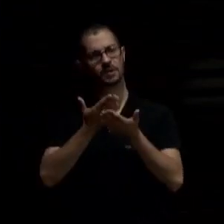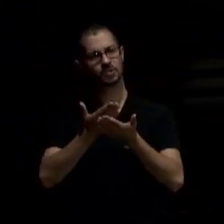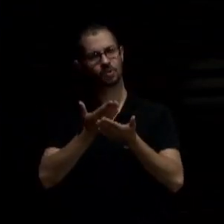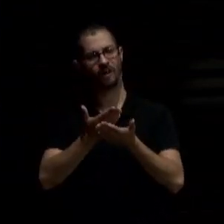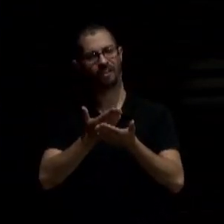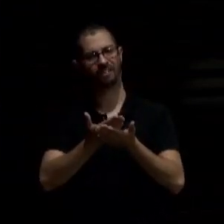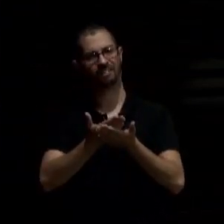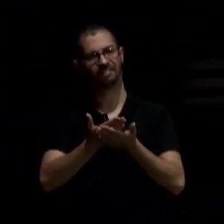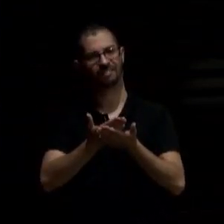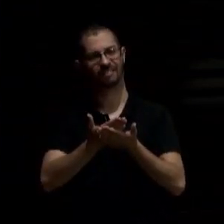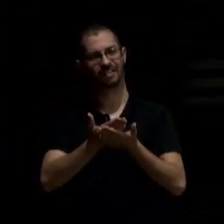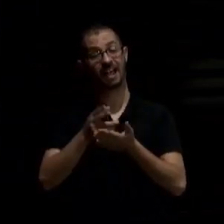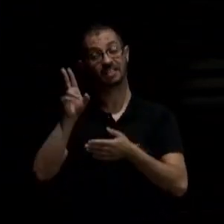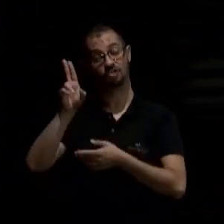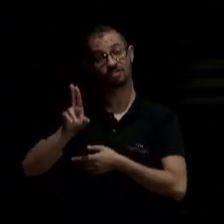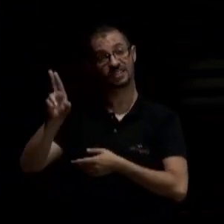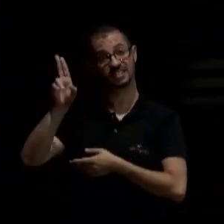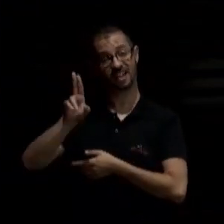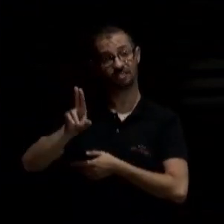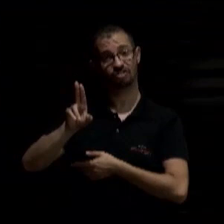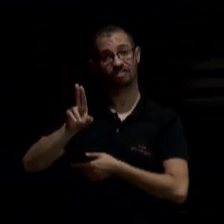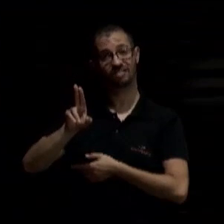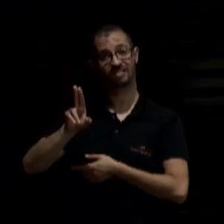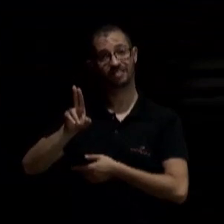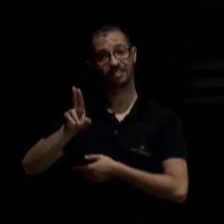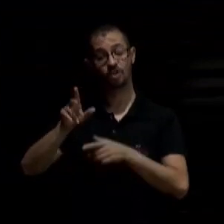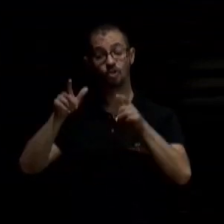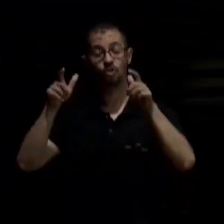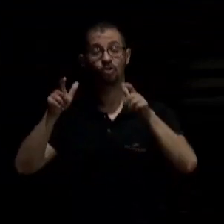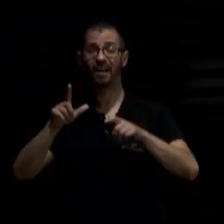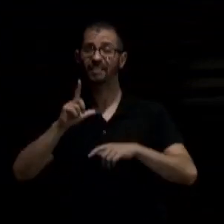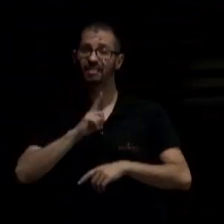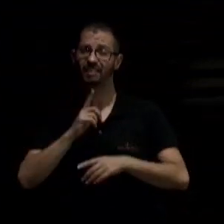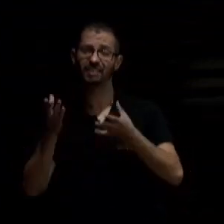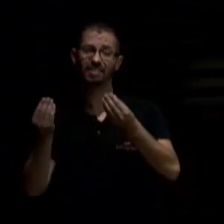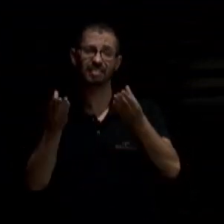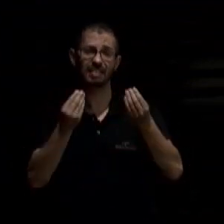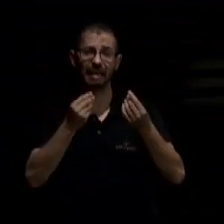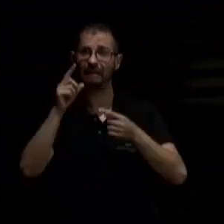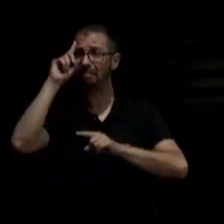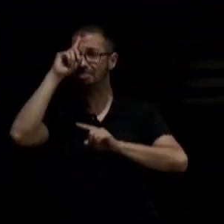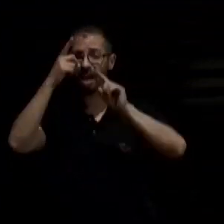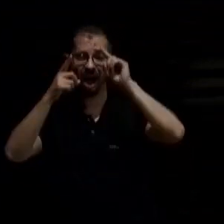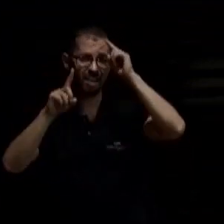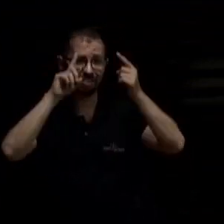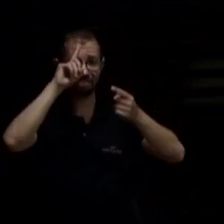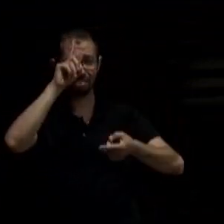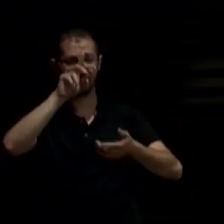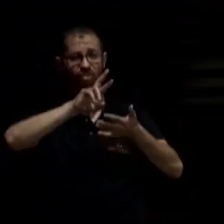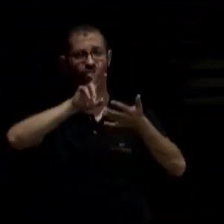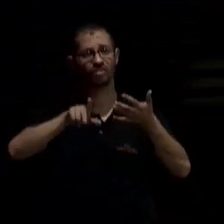escola, lá na universidade. Universidade é um lugar que tem tantas ideologias. E às vezes nós